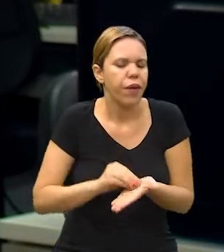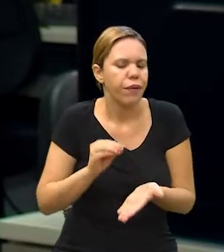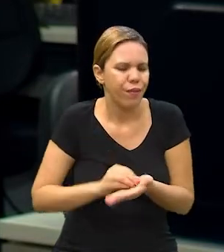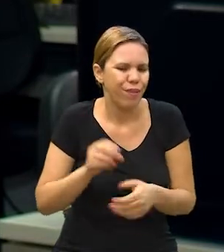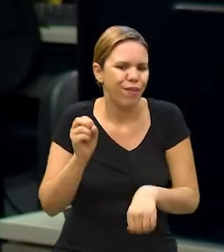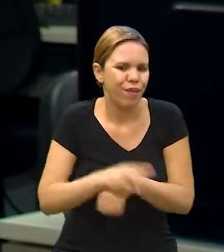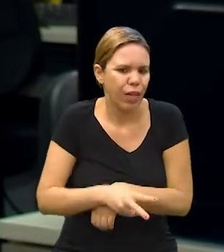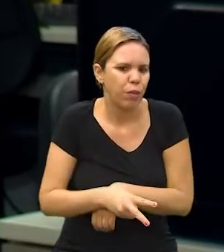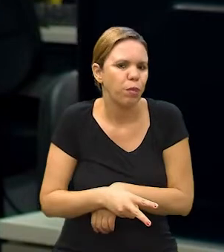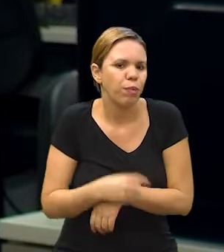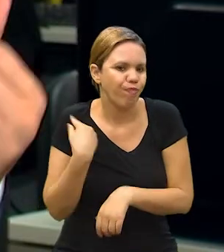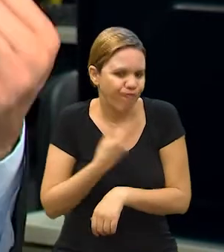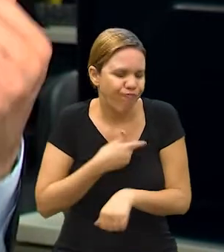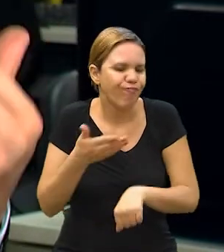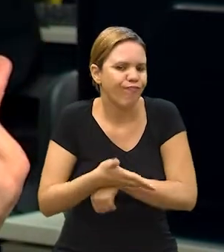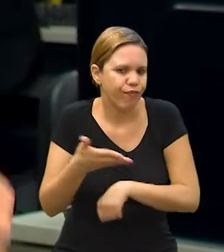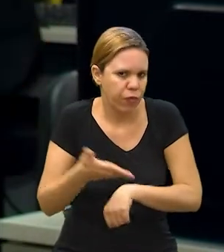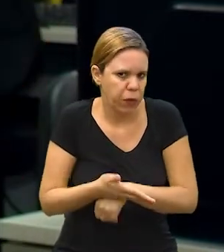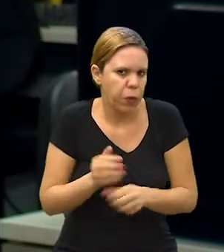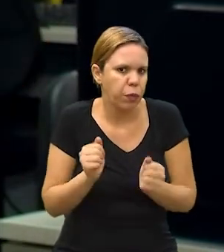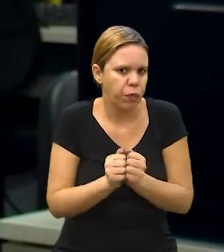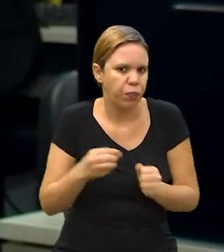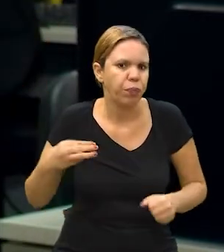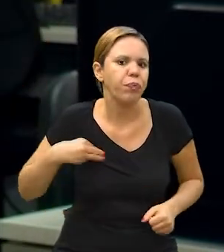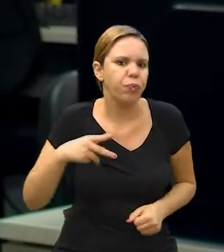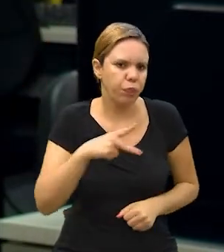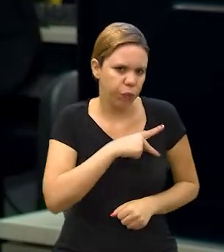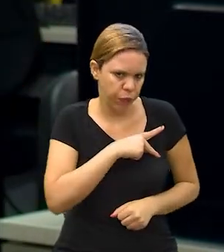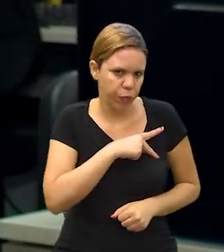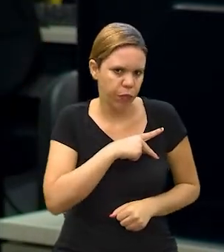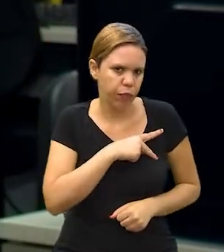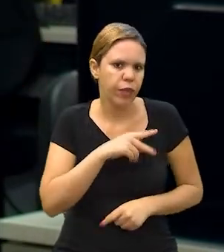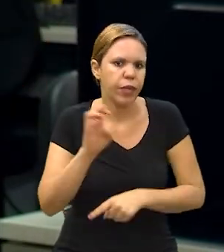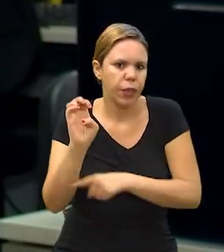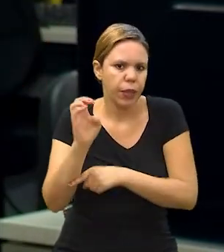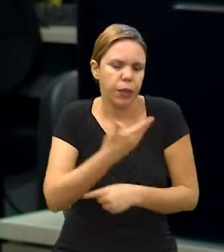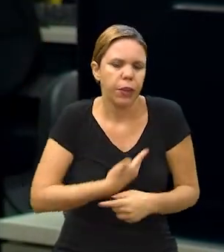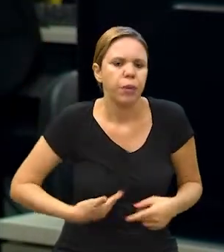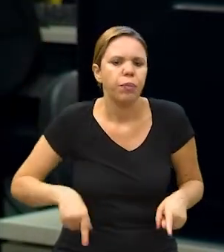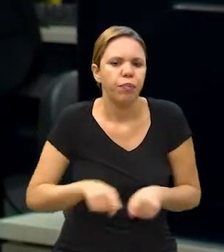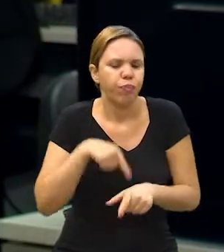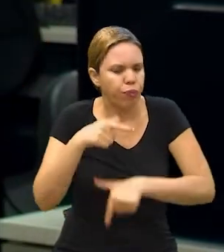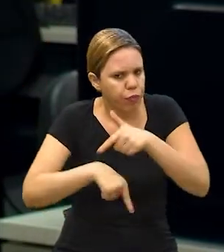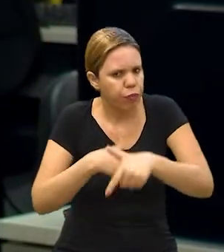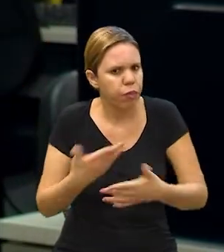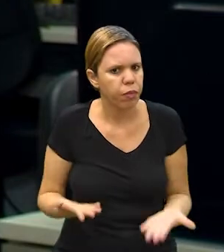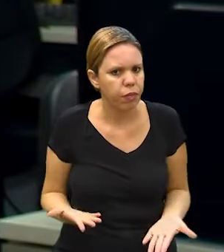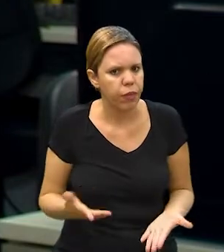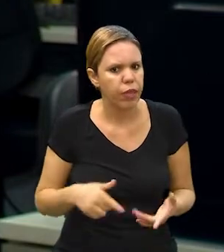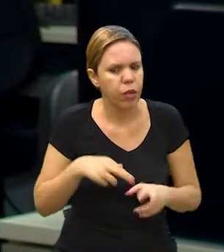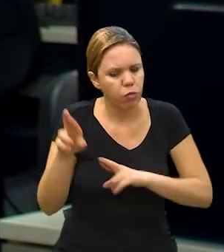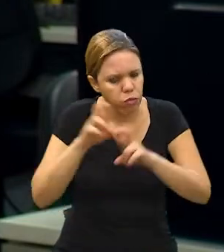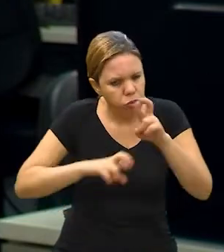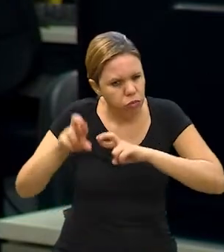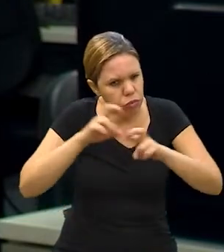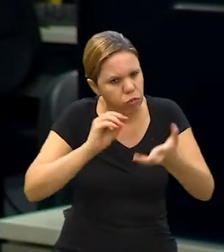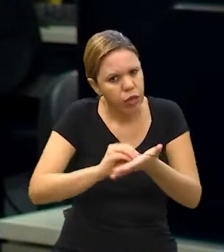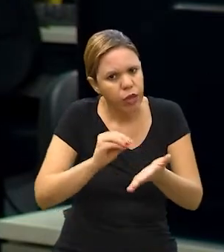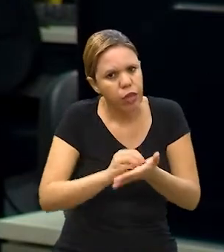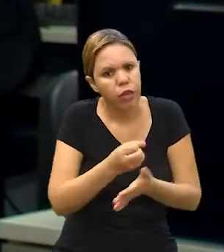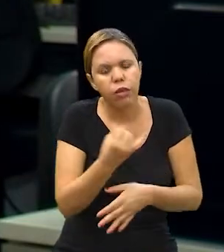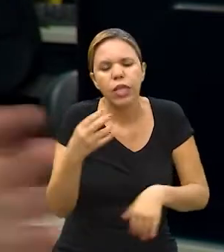vagas, né? A gente participa, junto ao Ministério Público Estadual, de um grupo de trabalho que faz o monitoramento desse déficit de